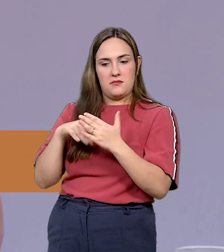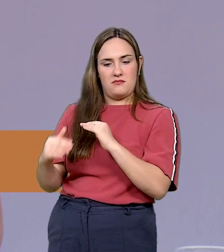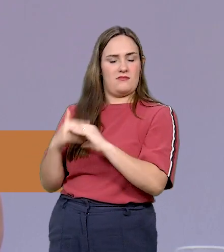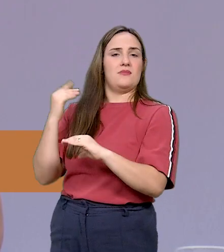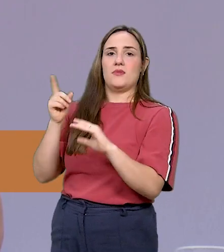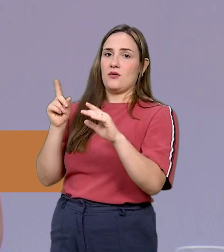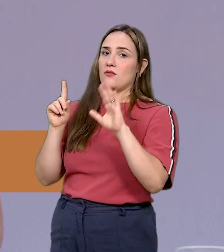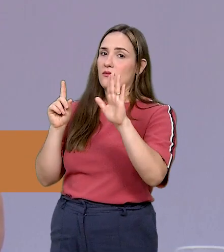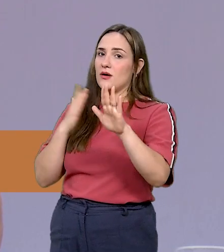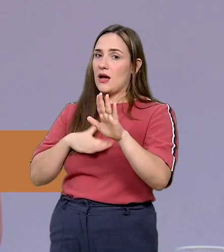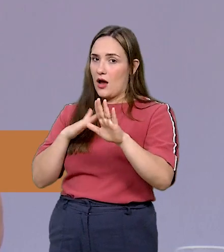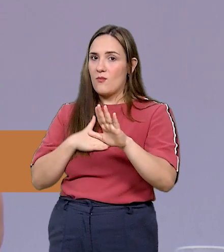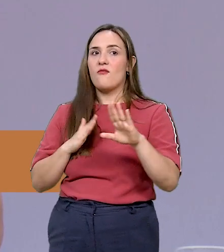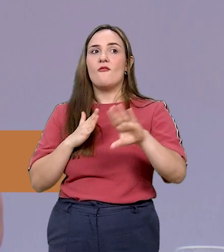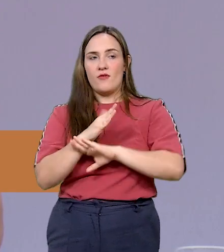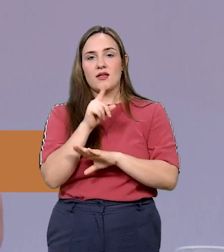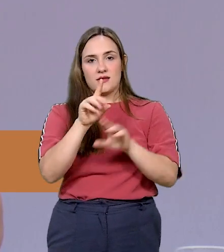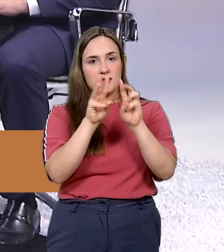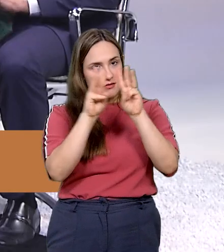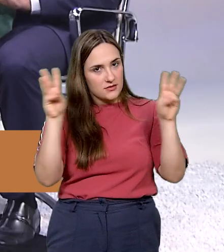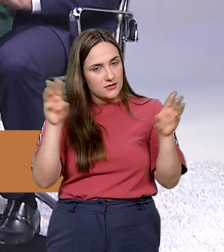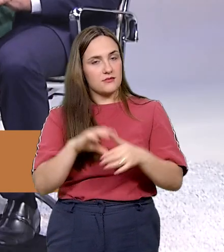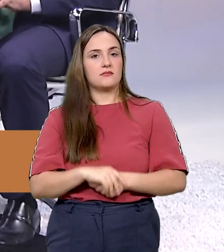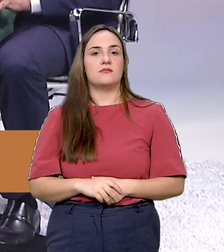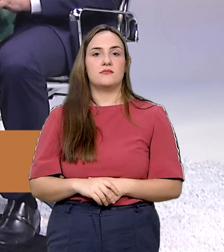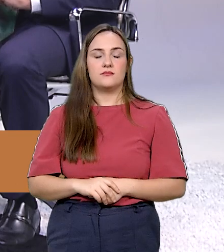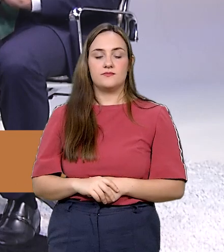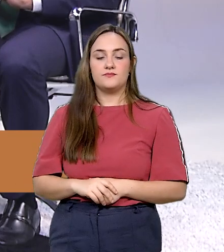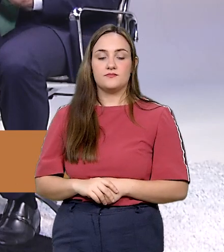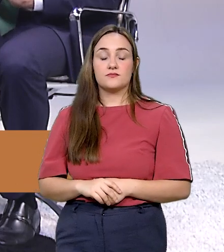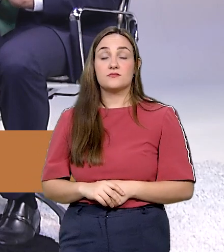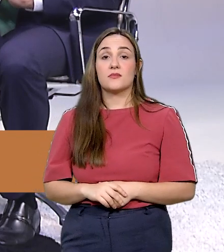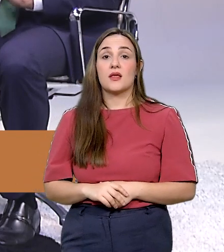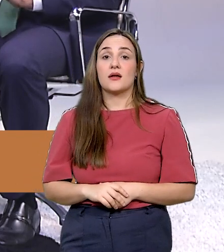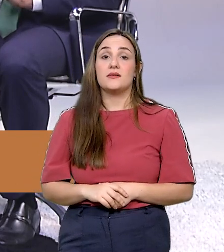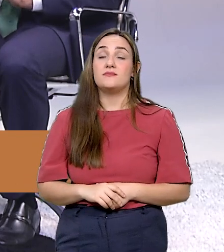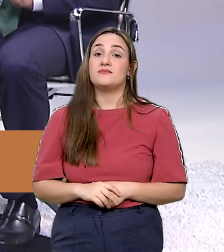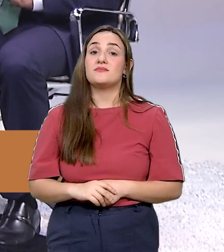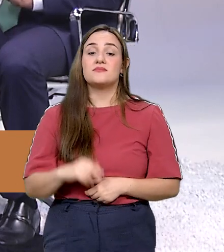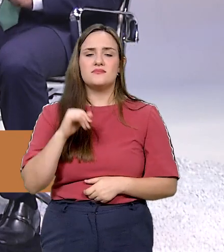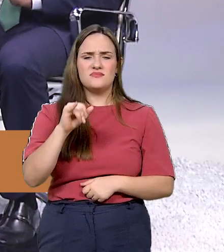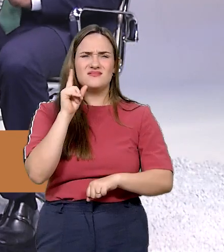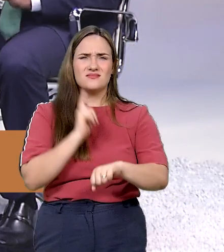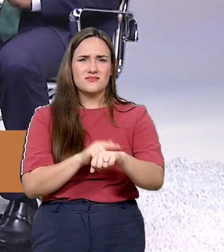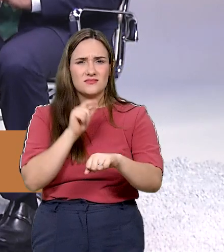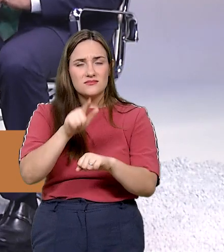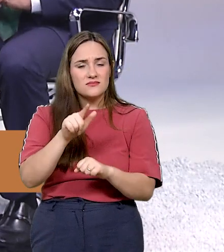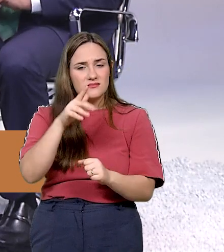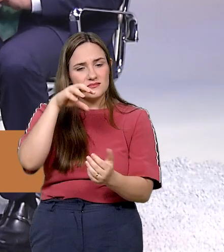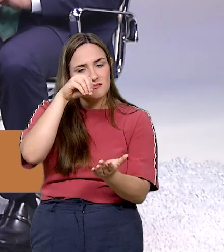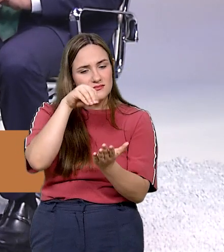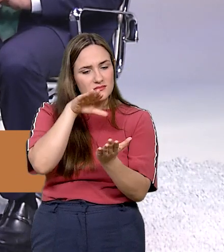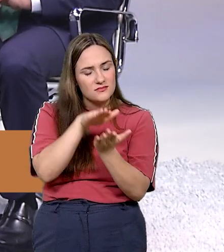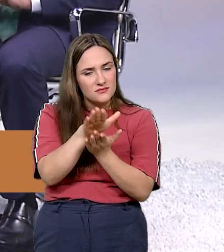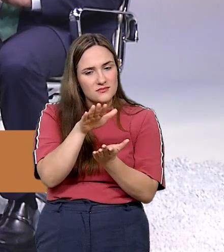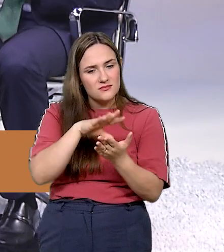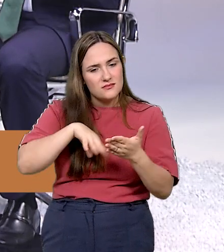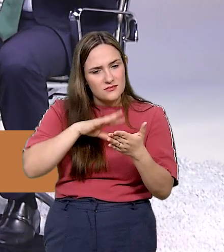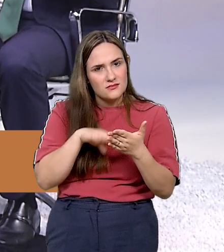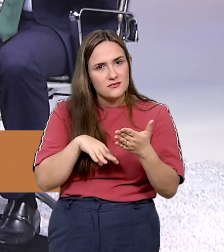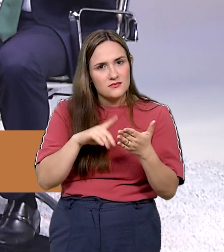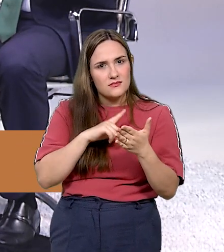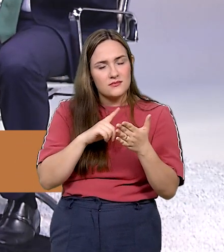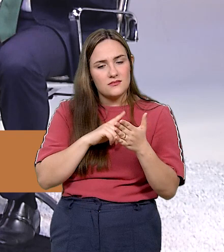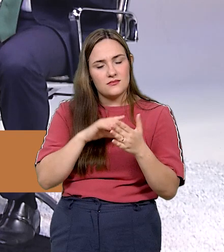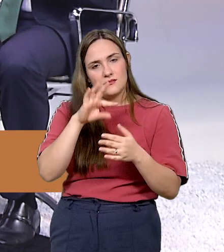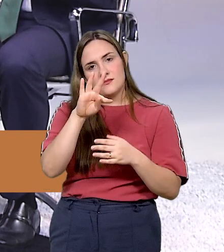código de barra enviado. Vai no site. Vai no site e mesmo no momento do pagamento, ele dá